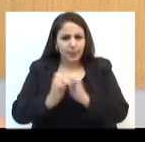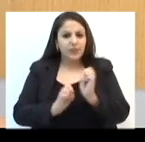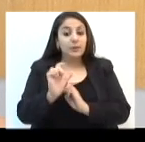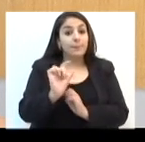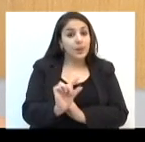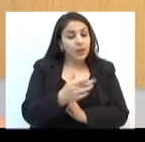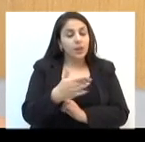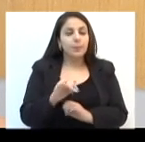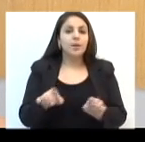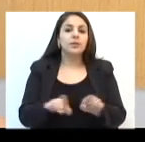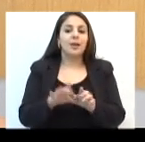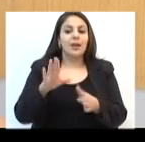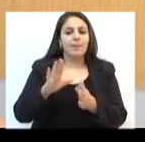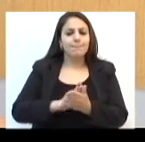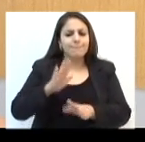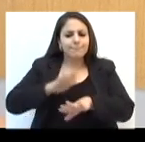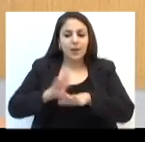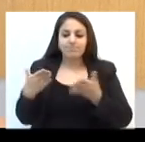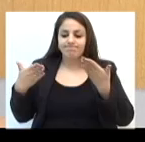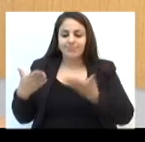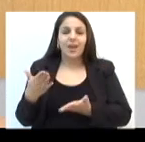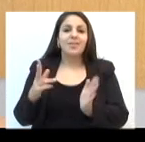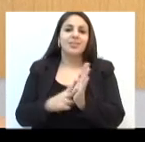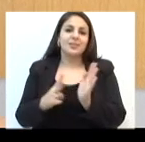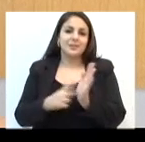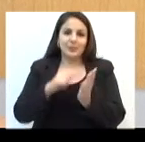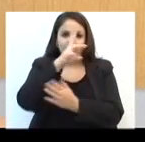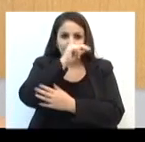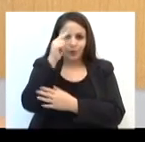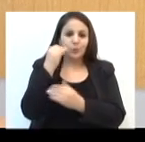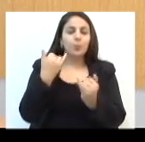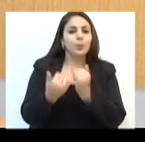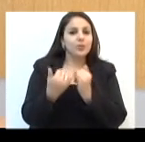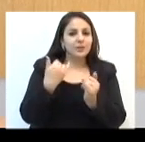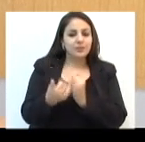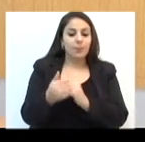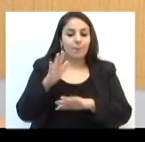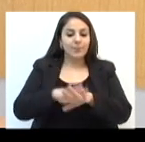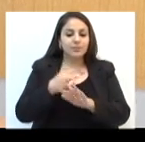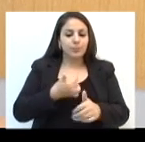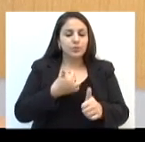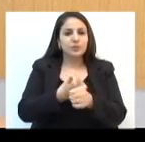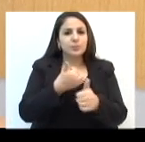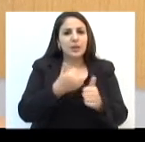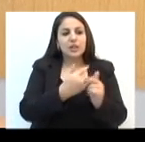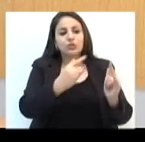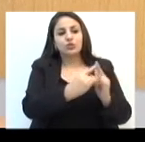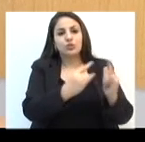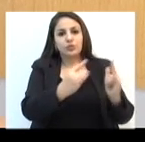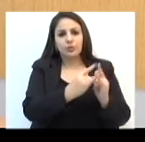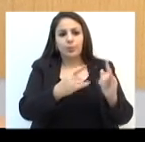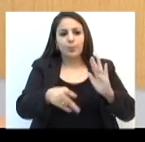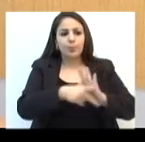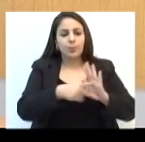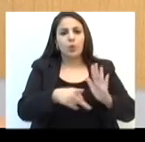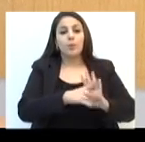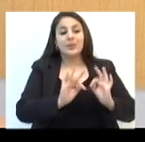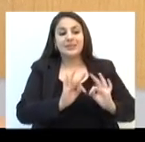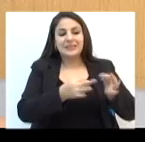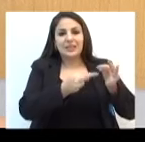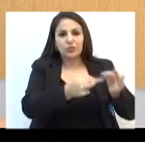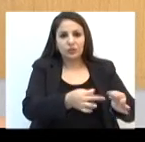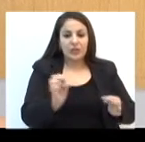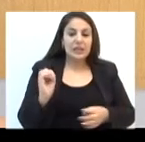e pequenas empresas deverão receber mais atenção da Prefeitura. Além disso, aproximar instituições que tratam